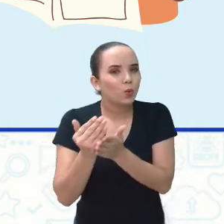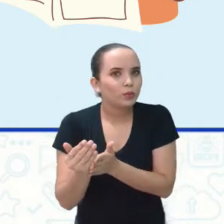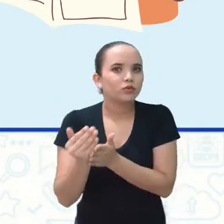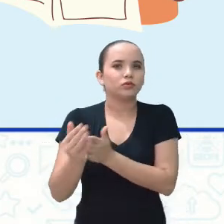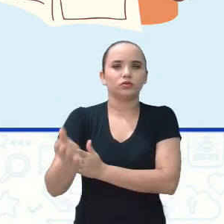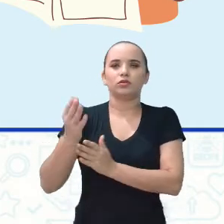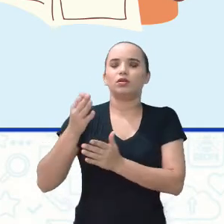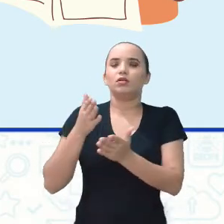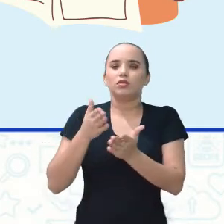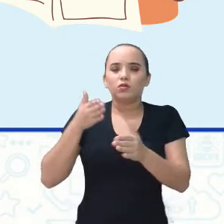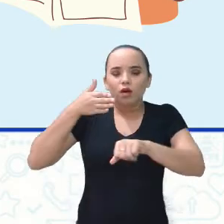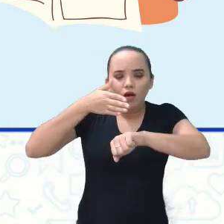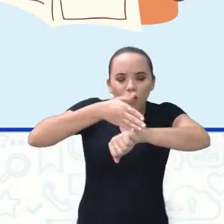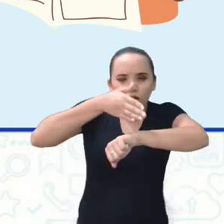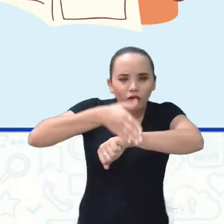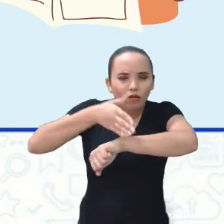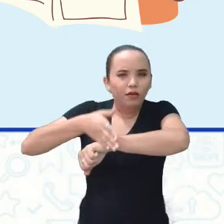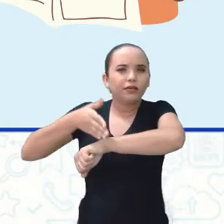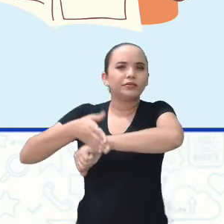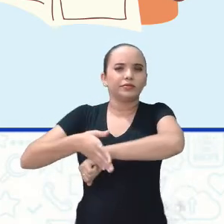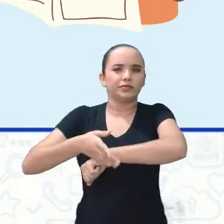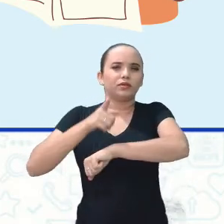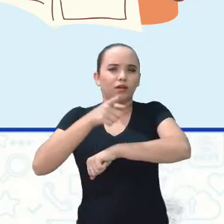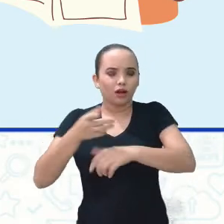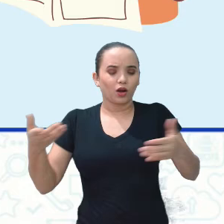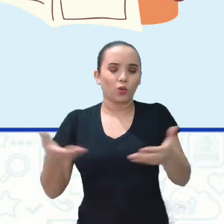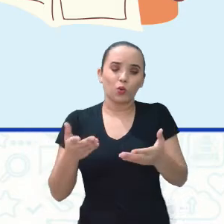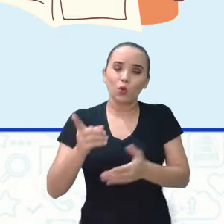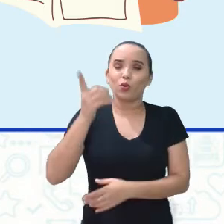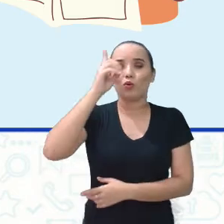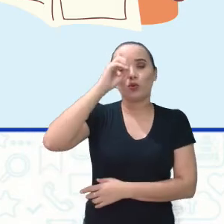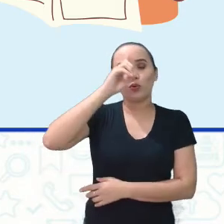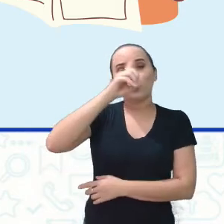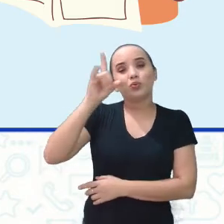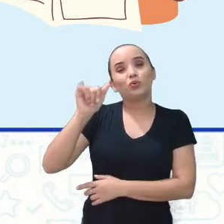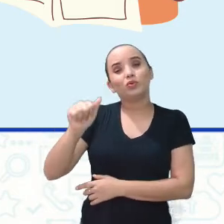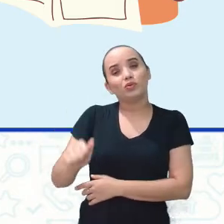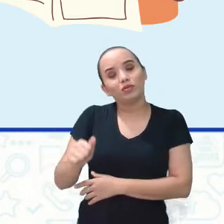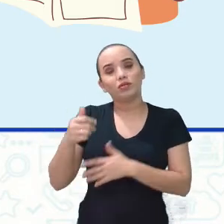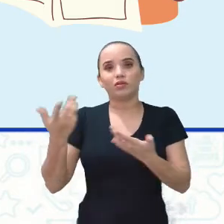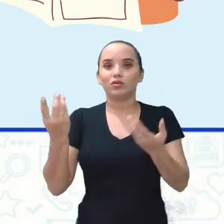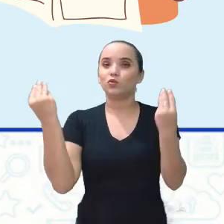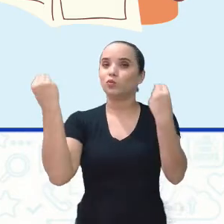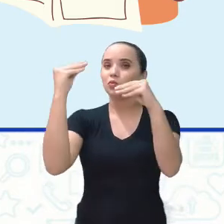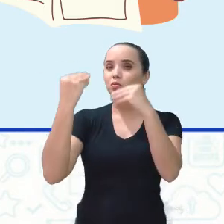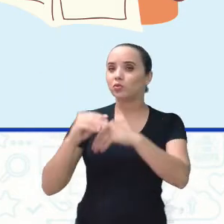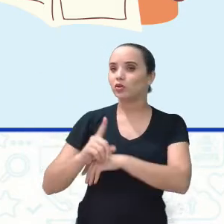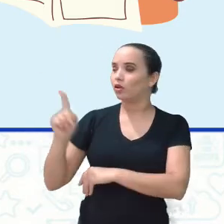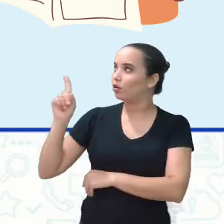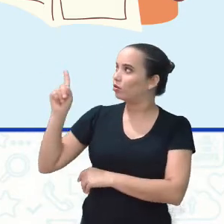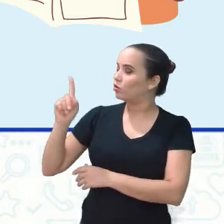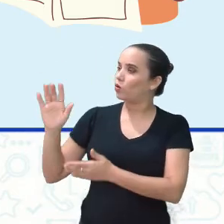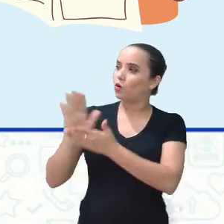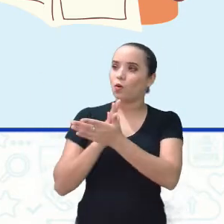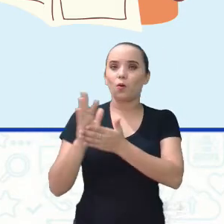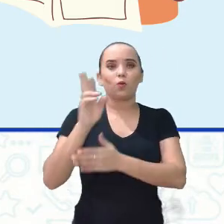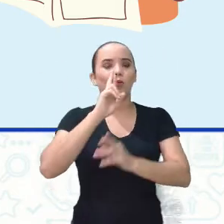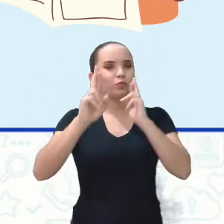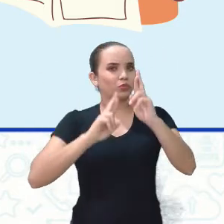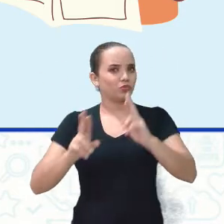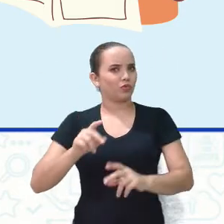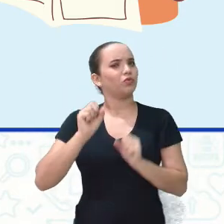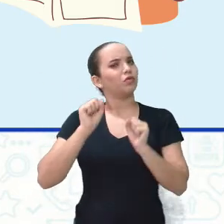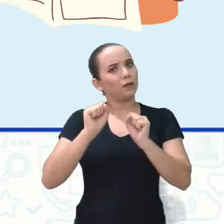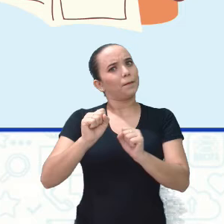A engrenar no dia aí. E aí eu coloquei aqui algumas respostas, possíveis respostas que